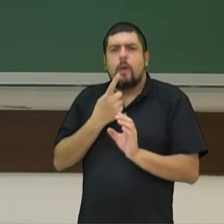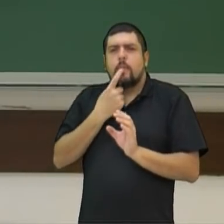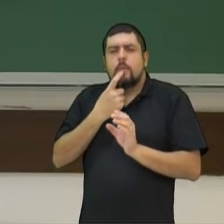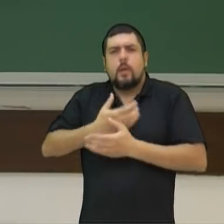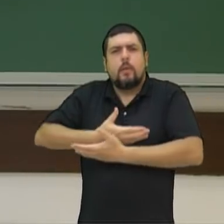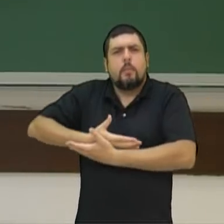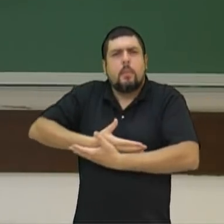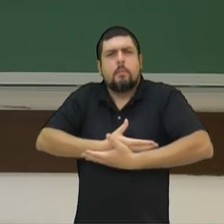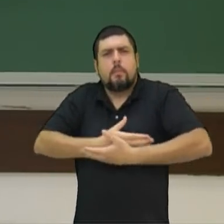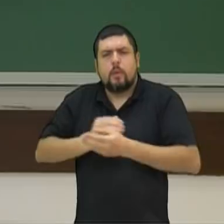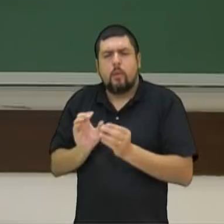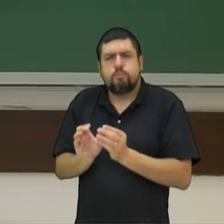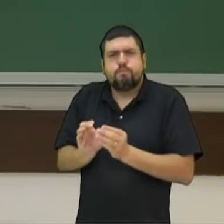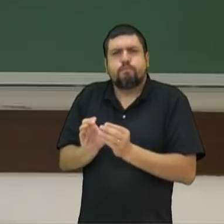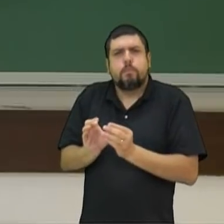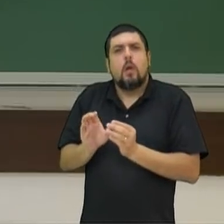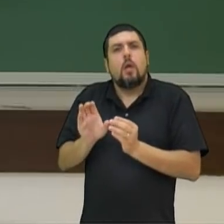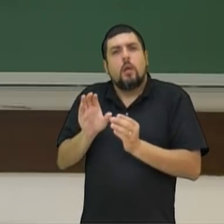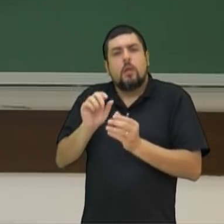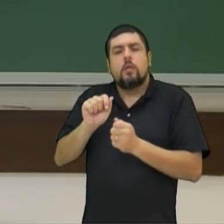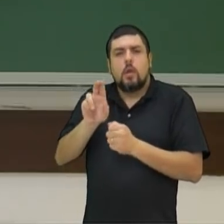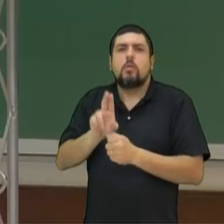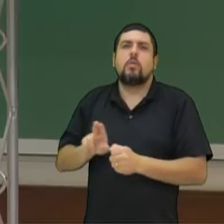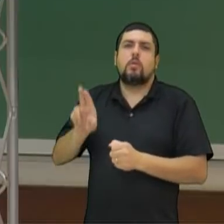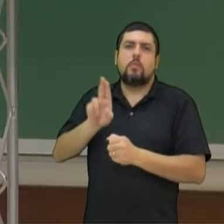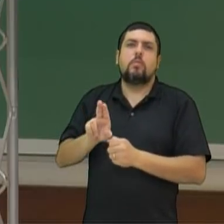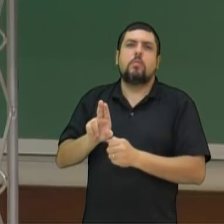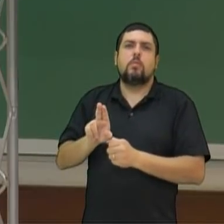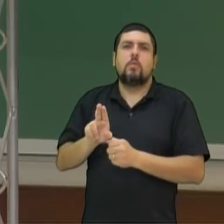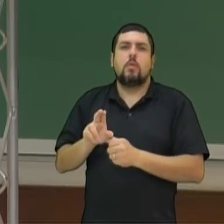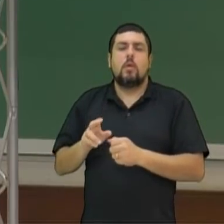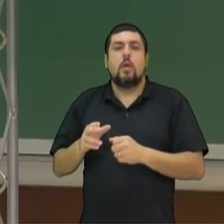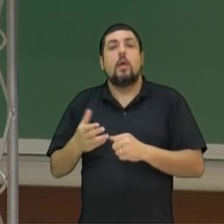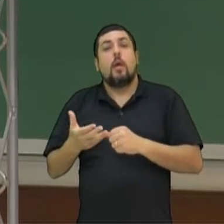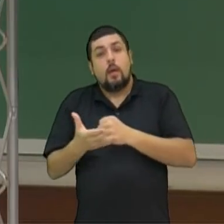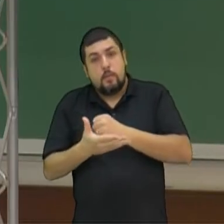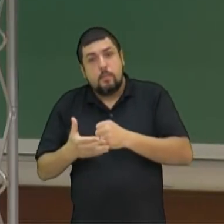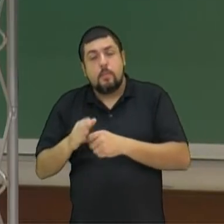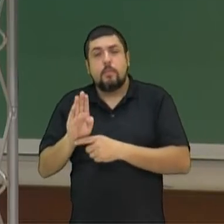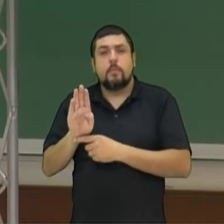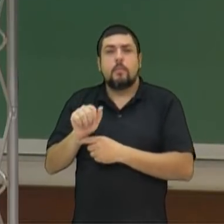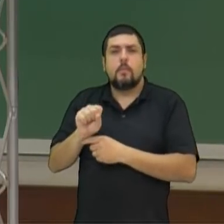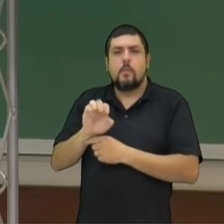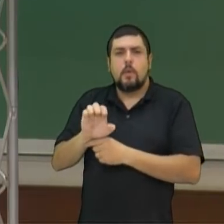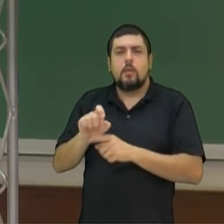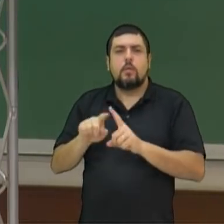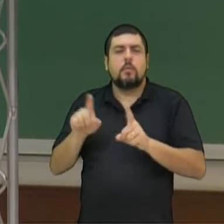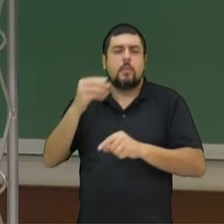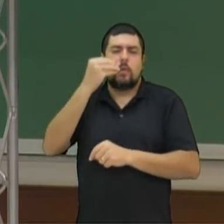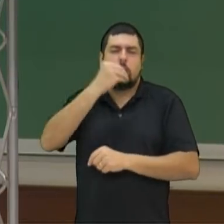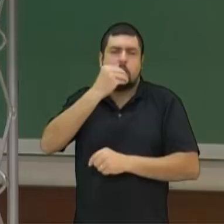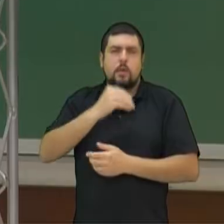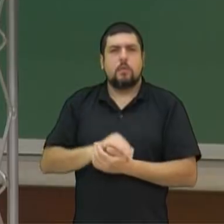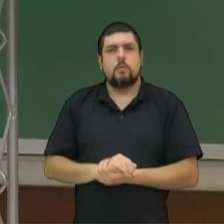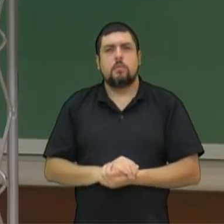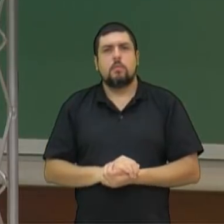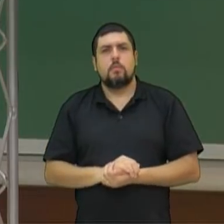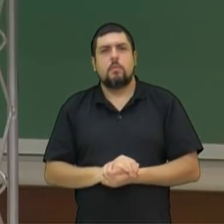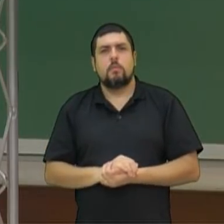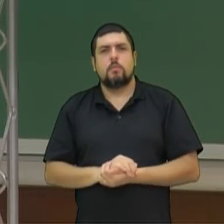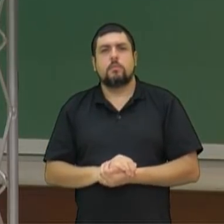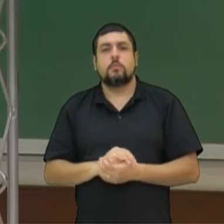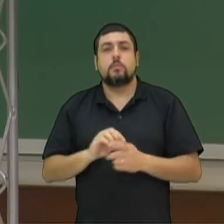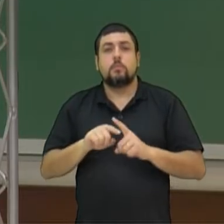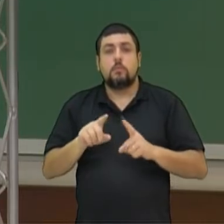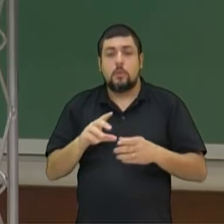tipo de substância, é uma base ainda, porém muito mais fraca. Mas olha só, o que elas têm em comum?